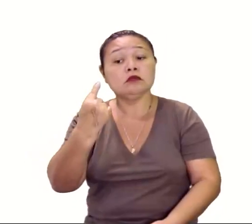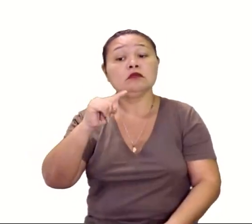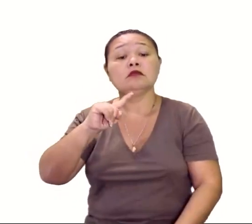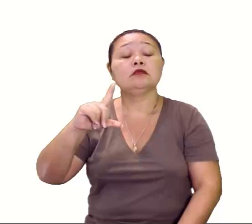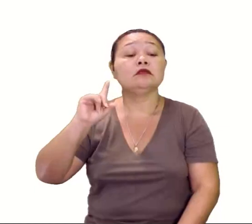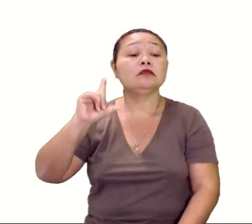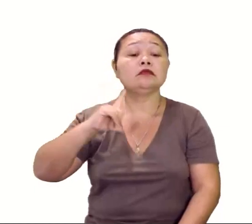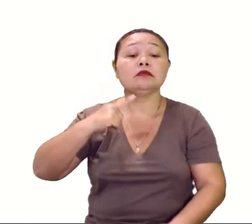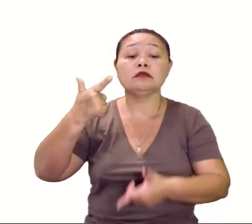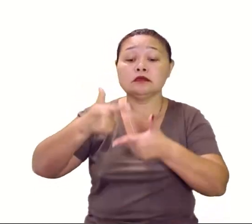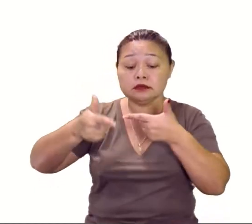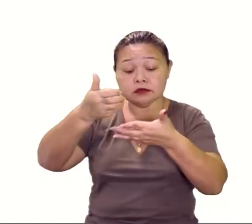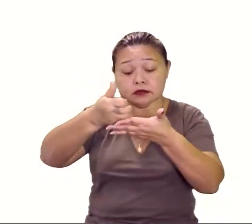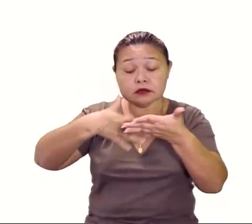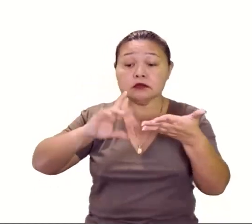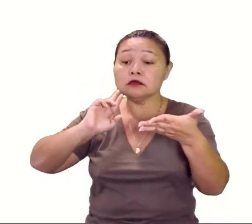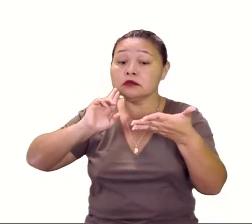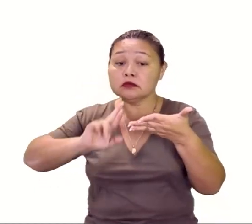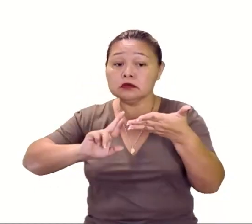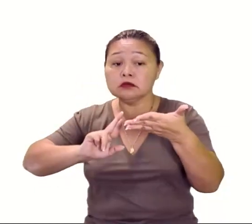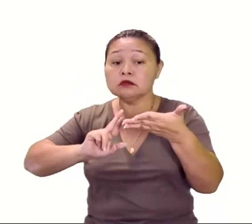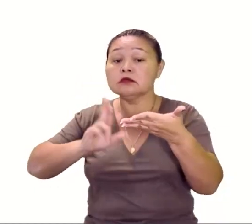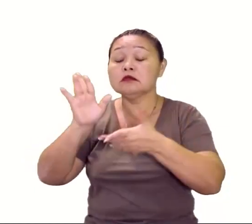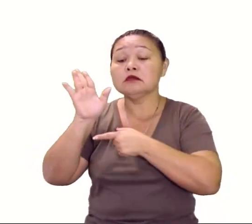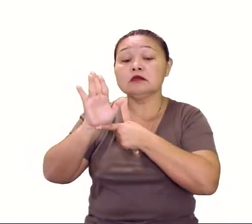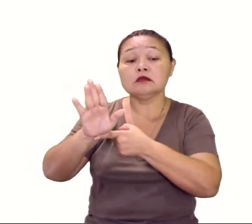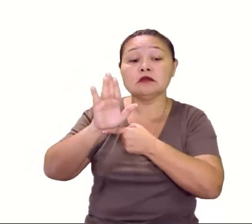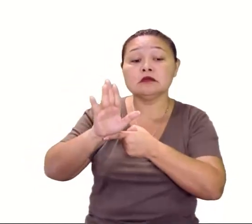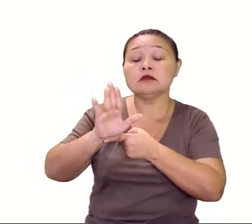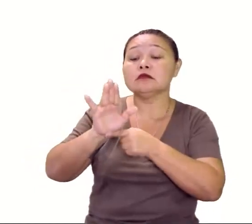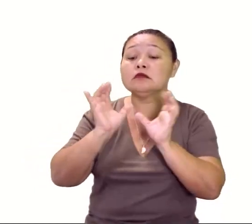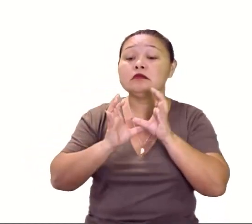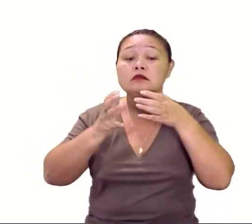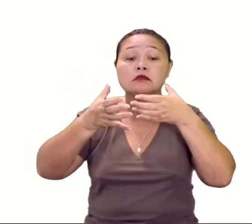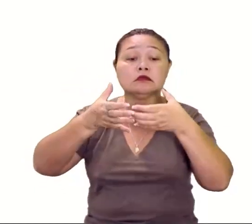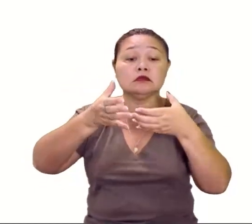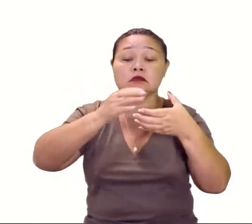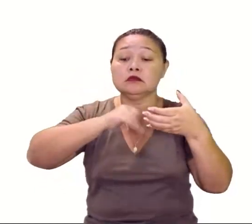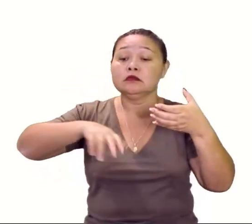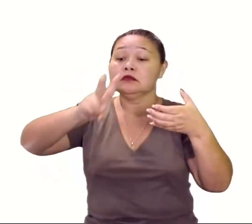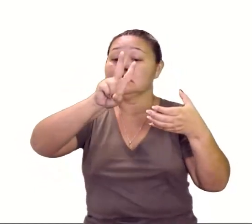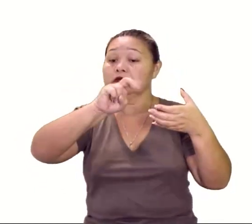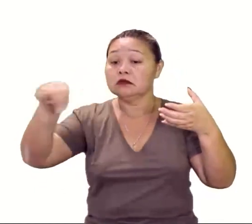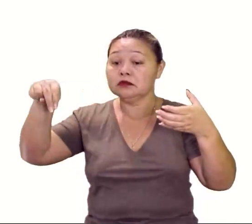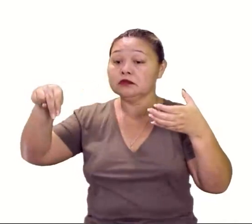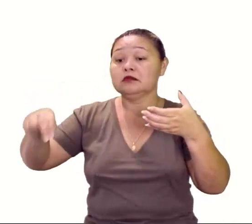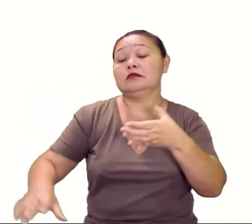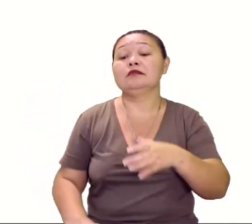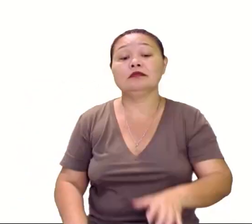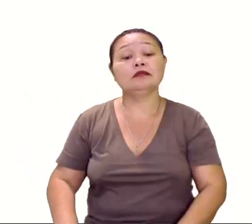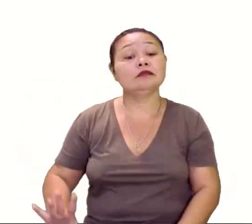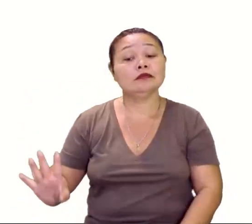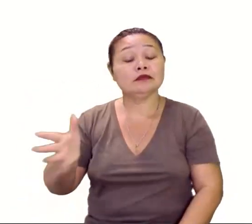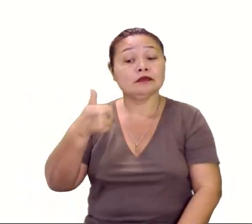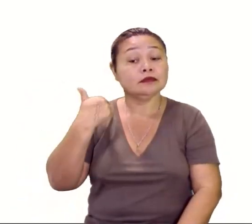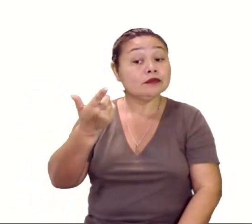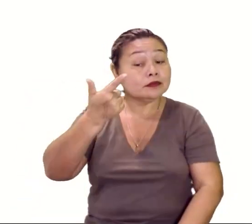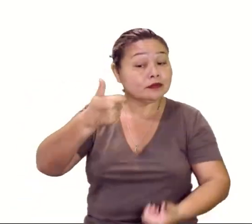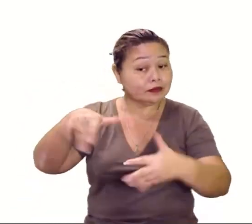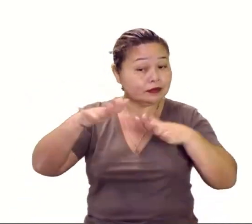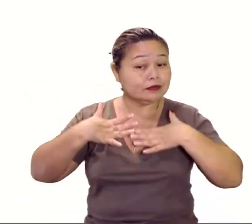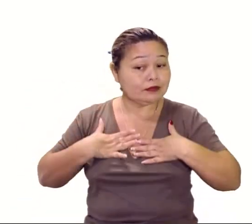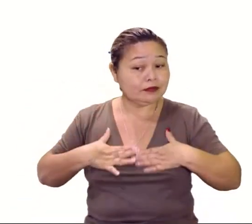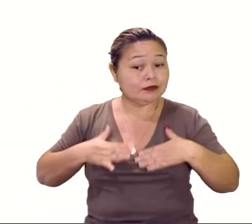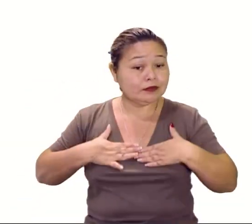Então, problemas como este serão resolvidos com a ajuda do nosso amigo diagrama de Venn, tá? Então, fique